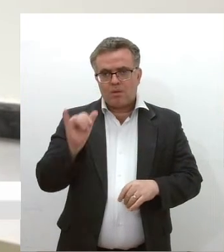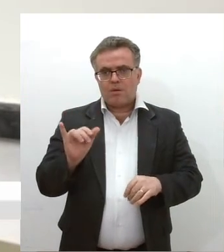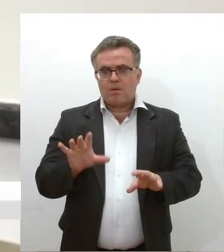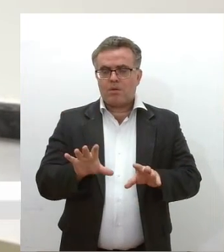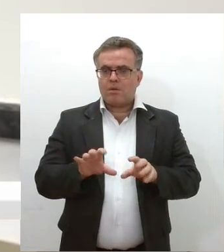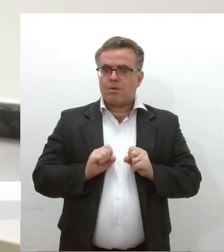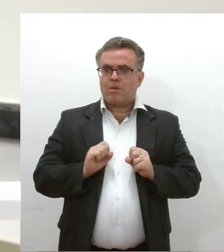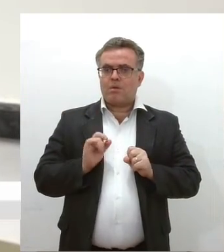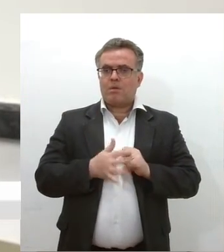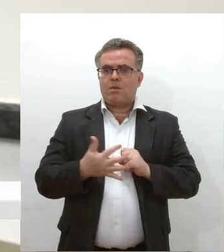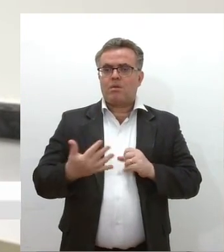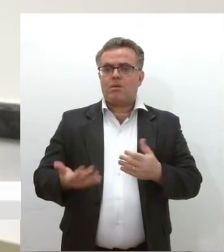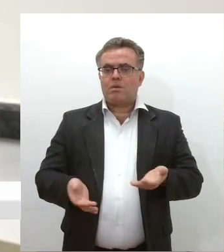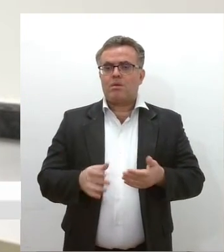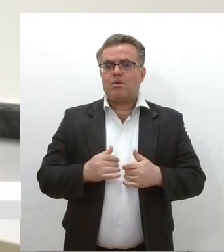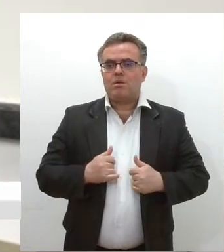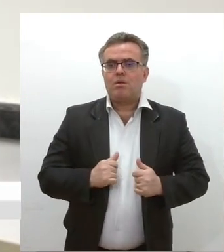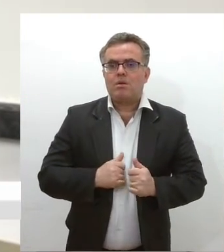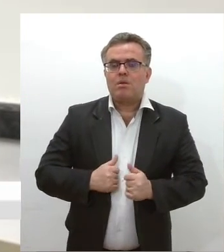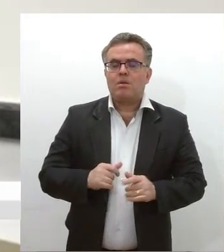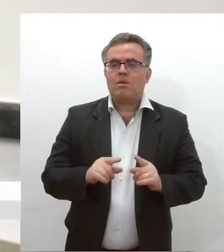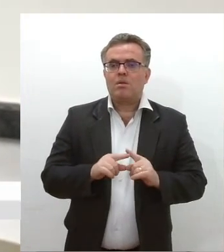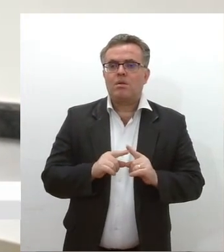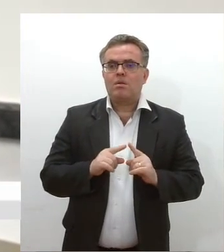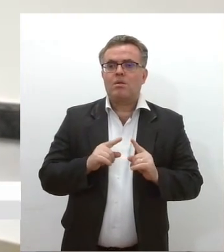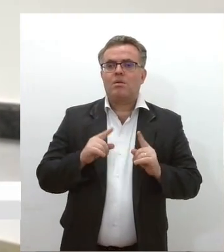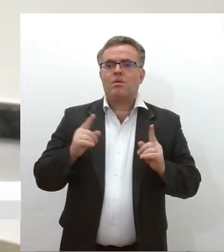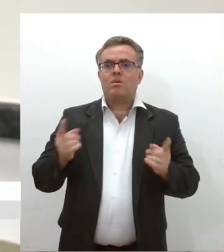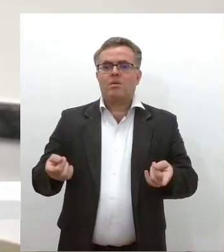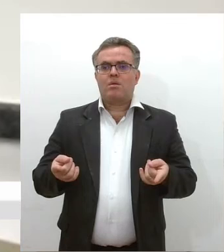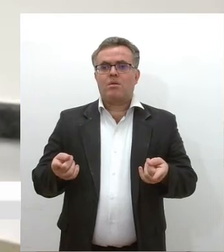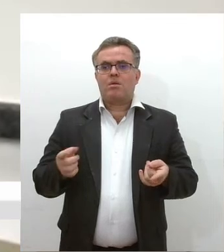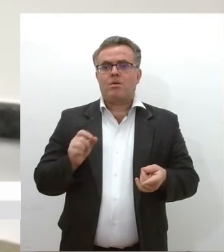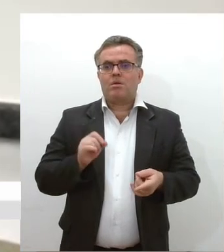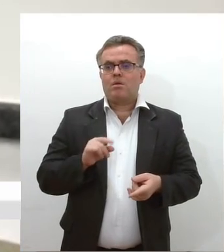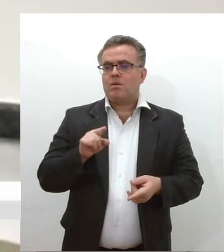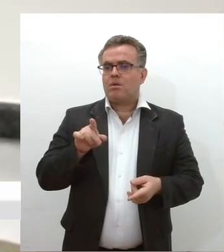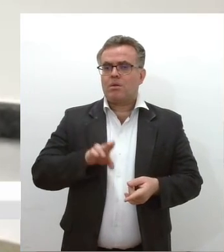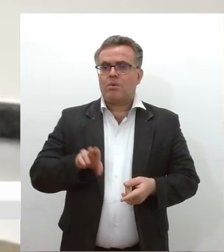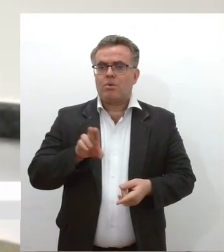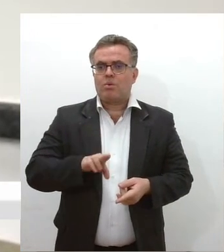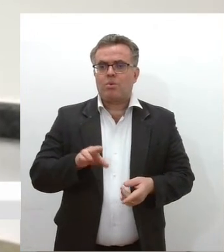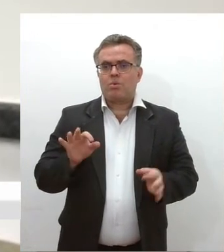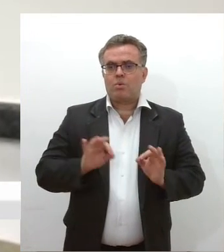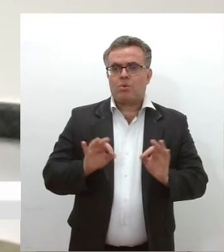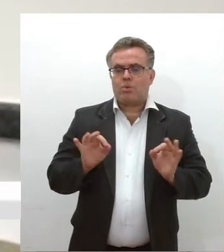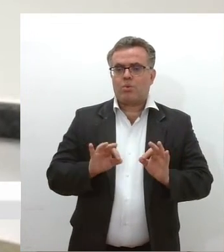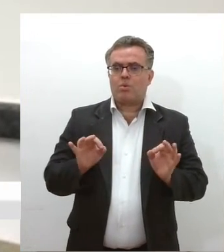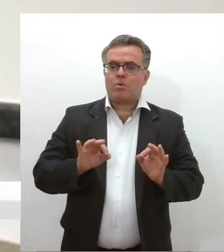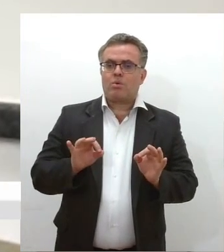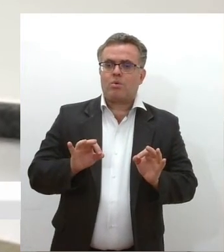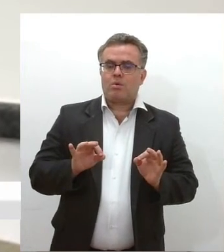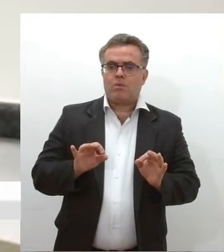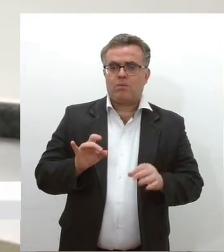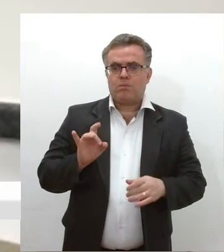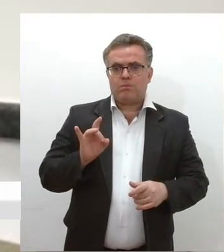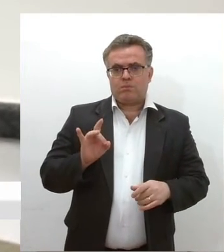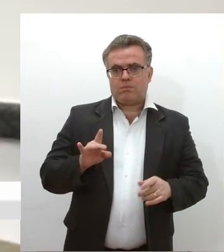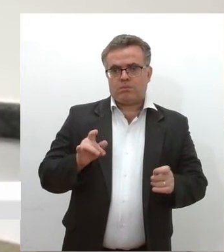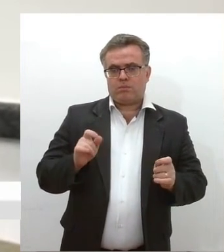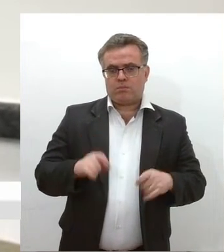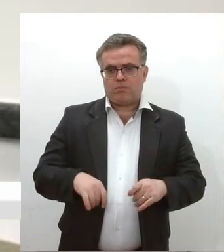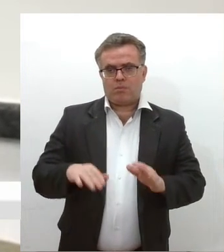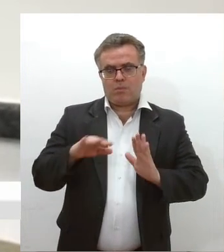transmissível. Sim. Né? Mas, se você não usa e você está usando somente a tabelinha, o